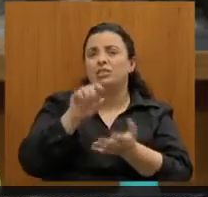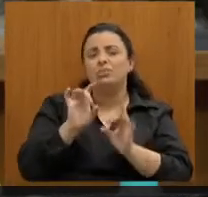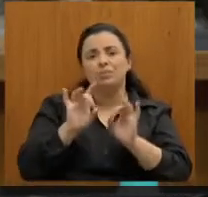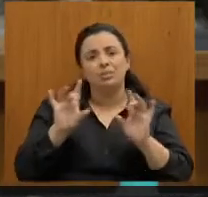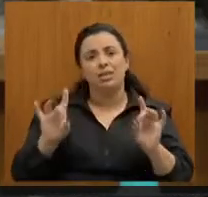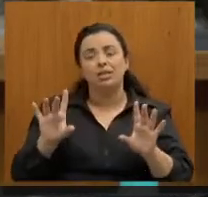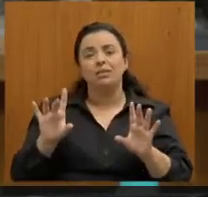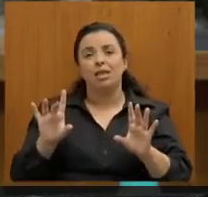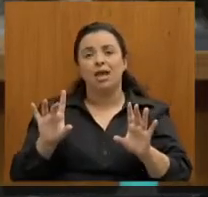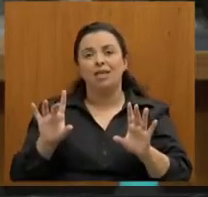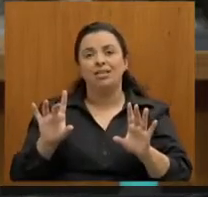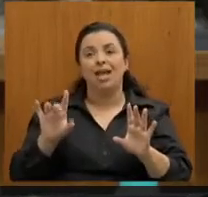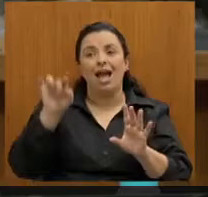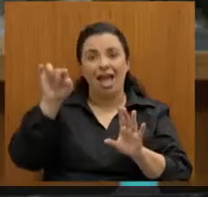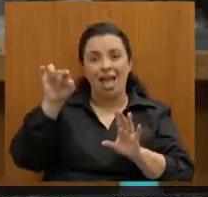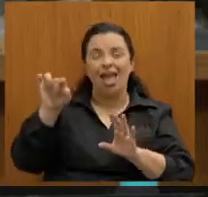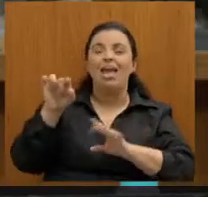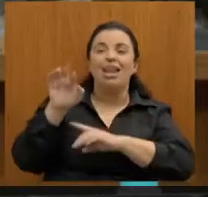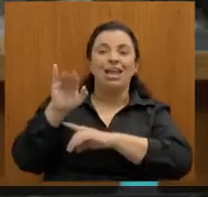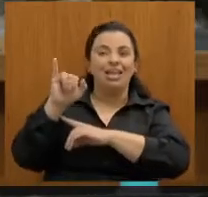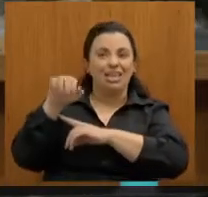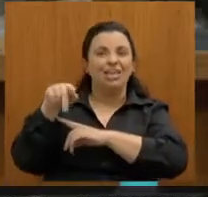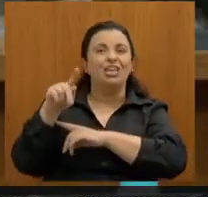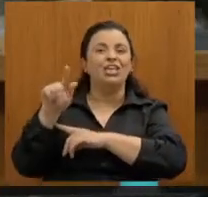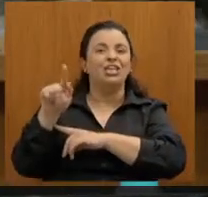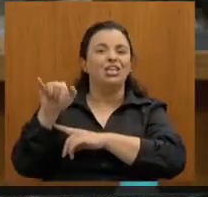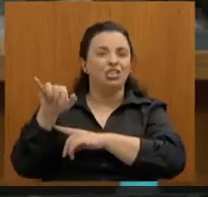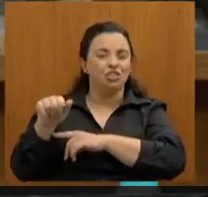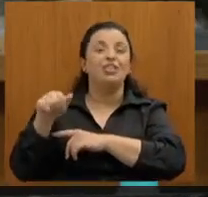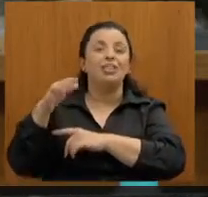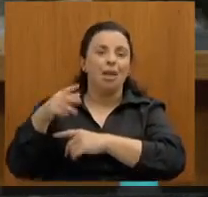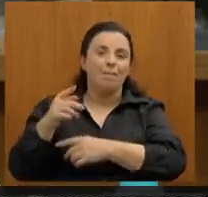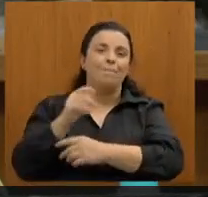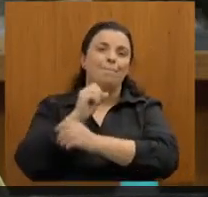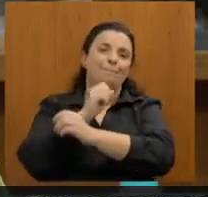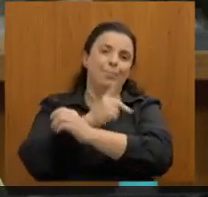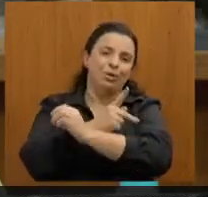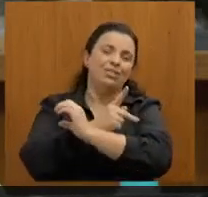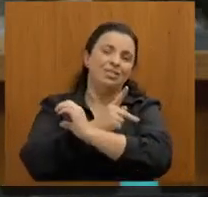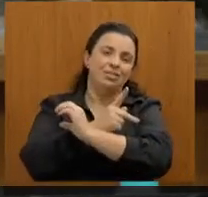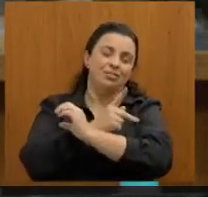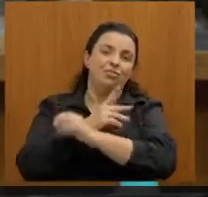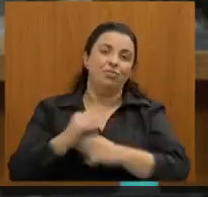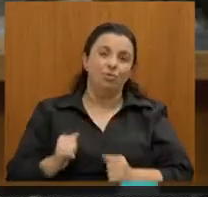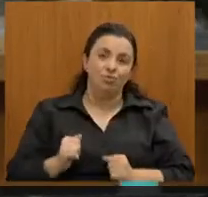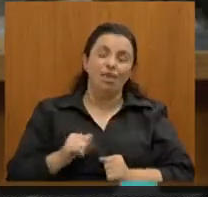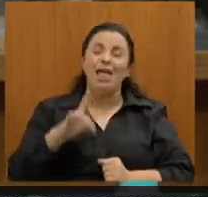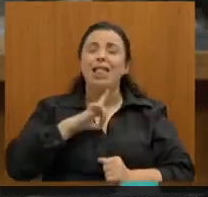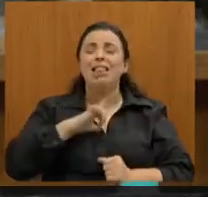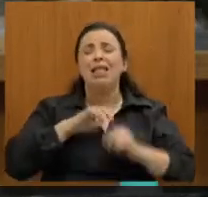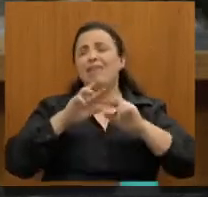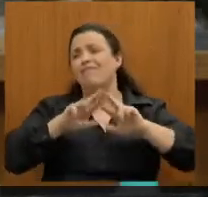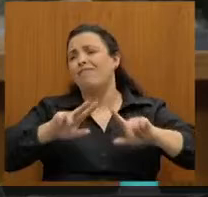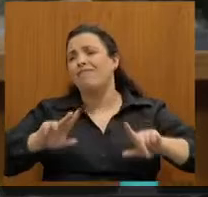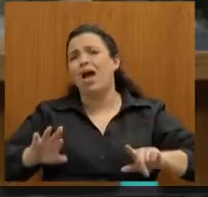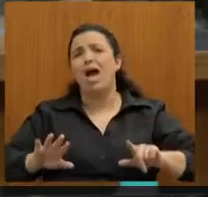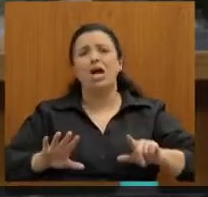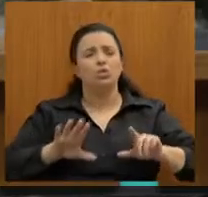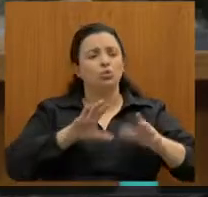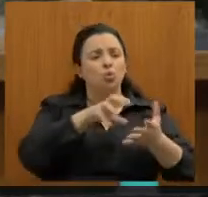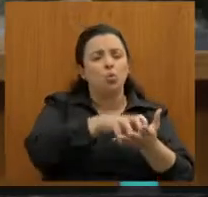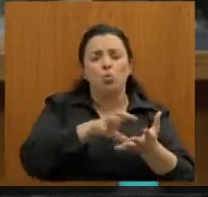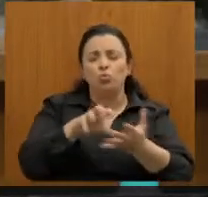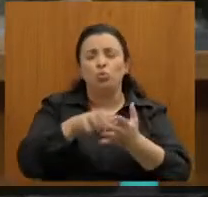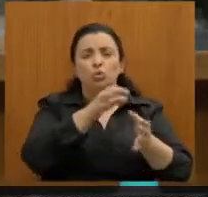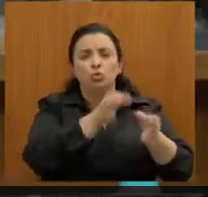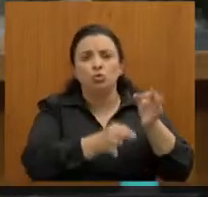nós vemos a especialização dos sistemas o judiciário através dos juizados através de uma